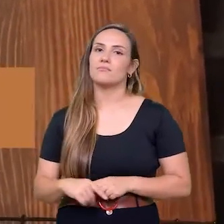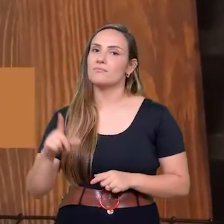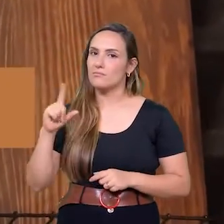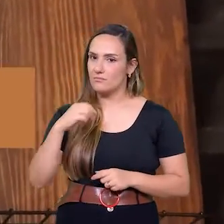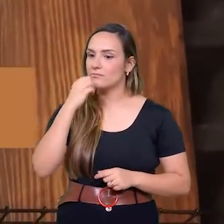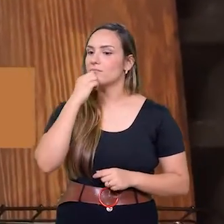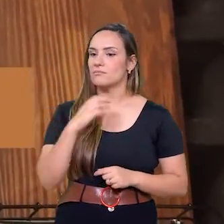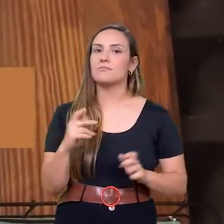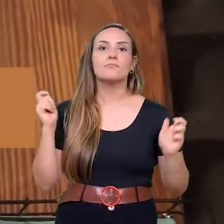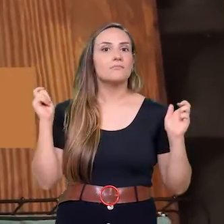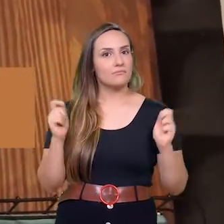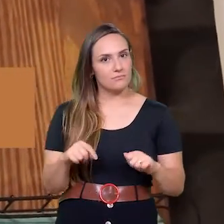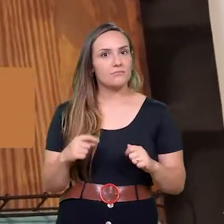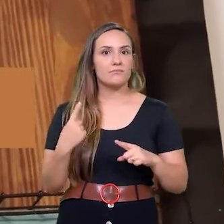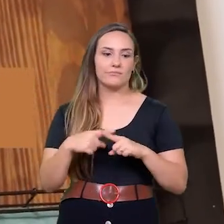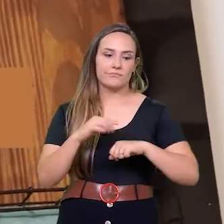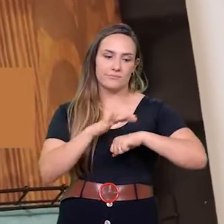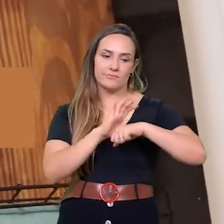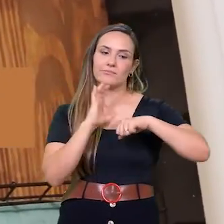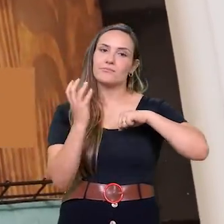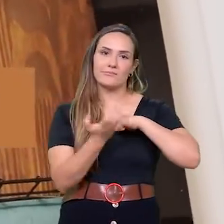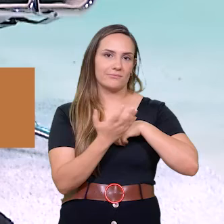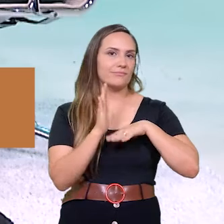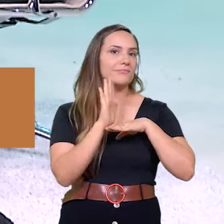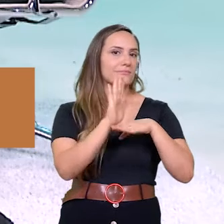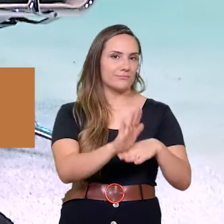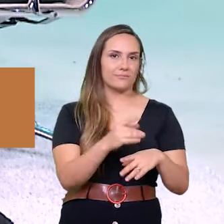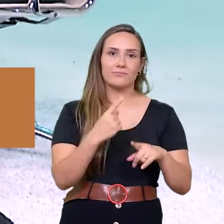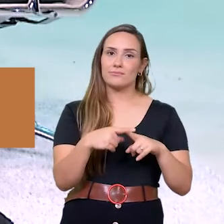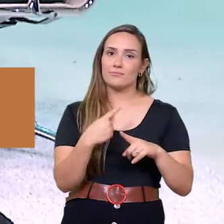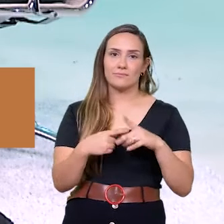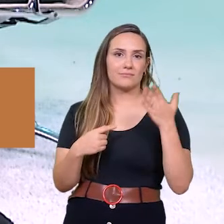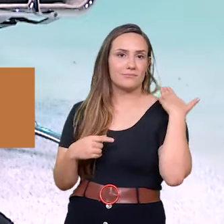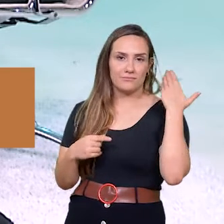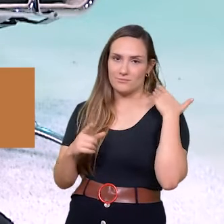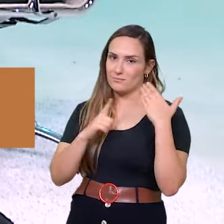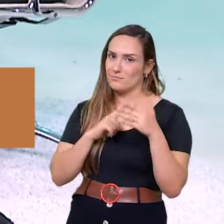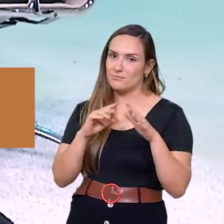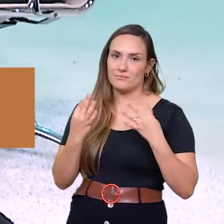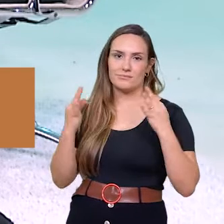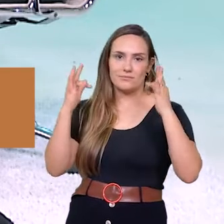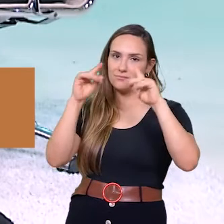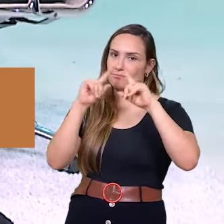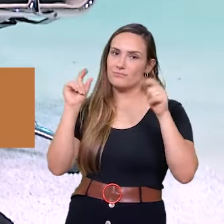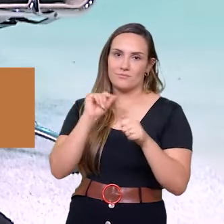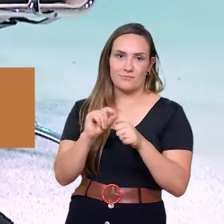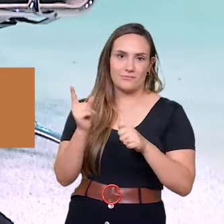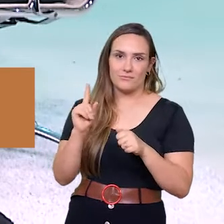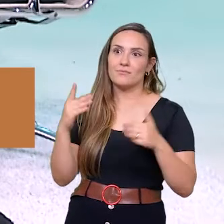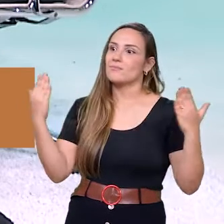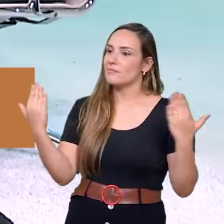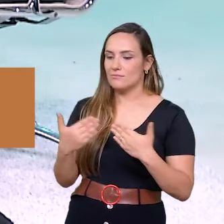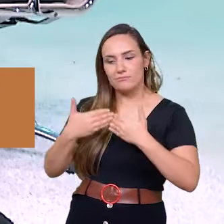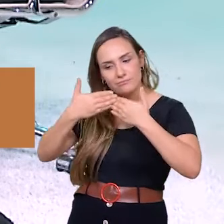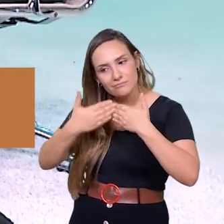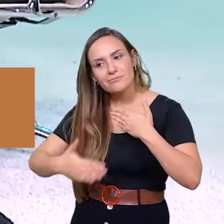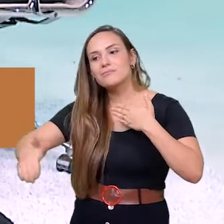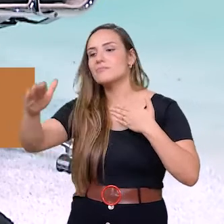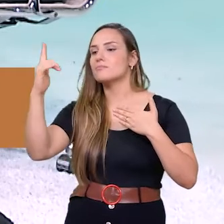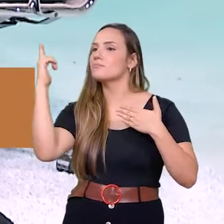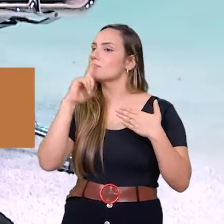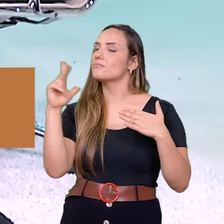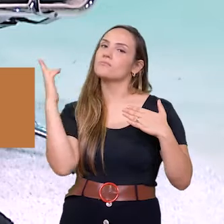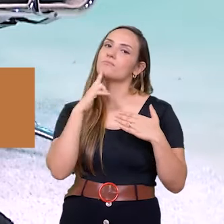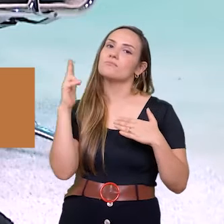dos lucros que tivemos com a pandemia. Antes existia a tecnologia e nós não fazíamos isso. Hoje